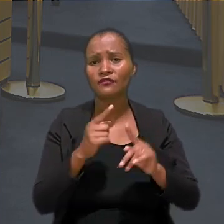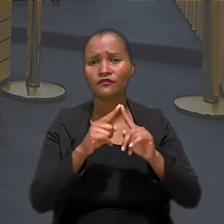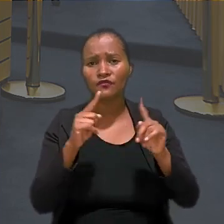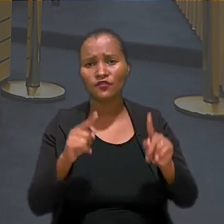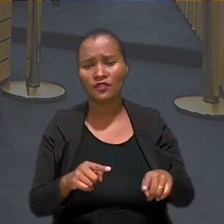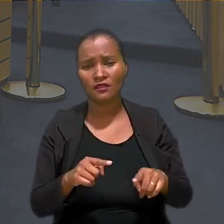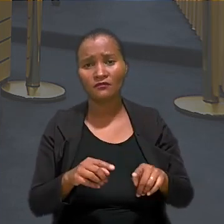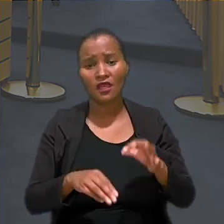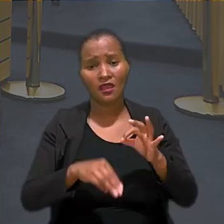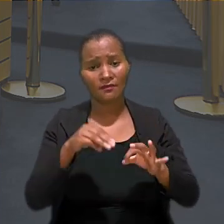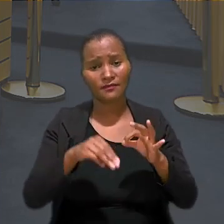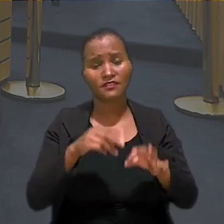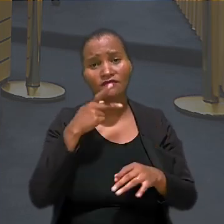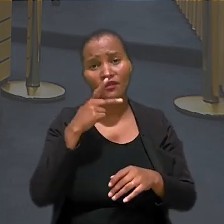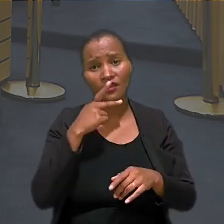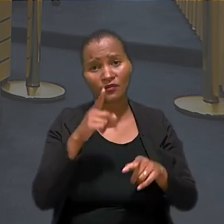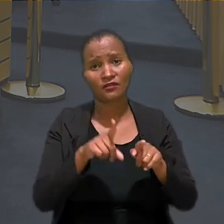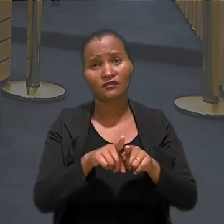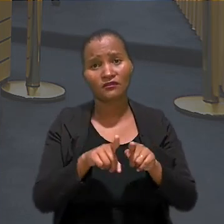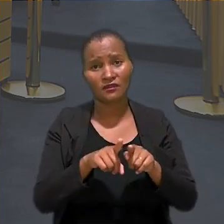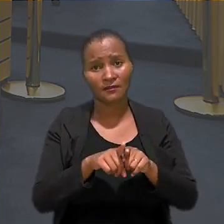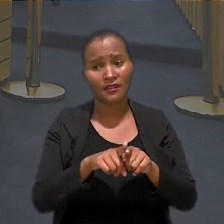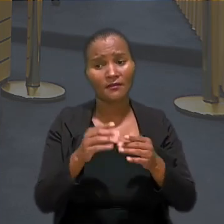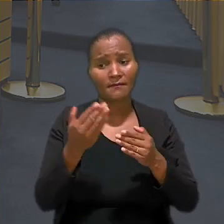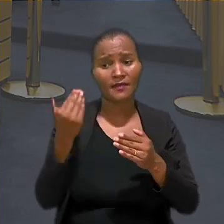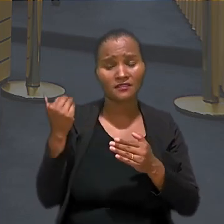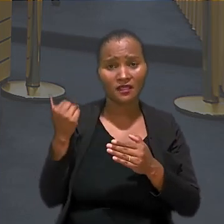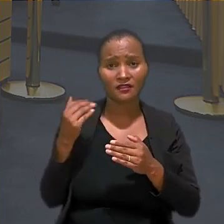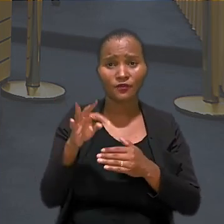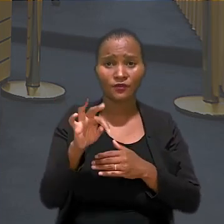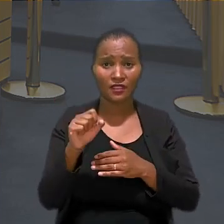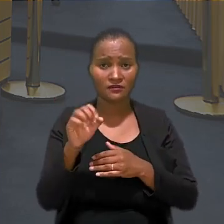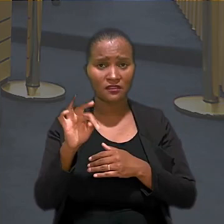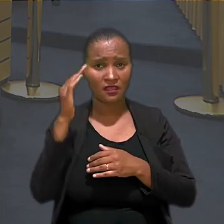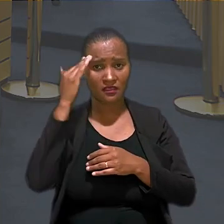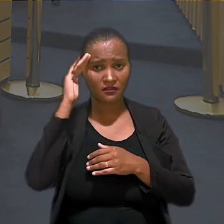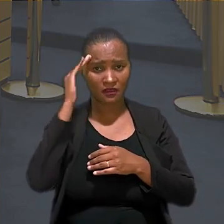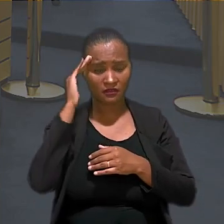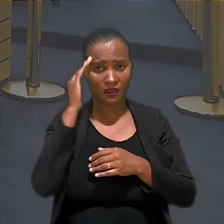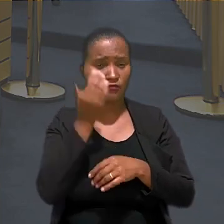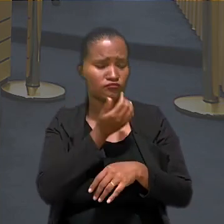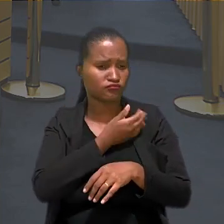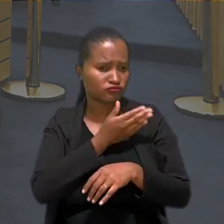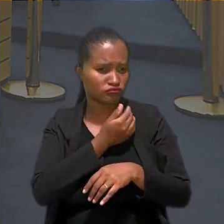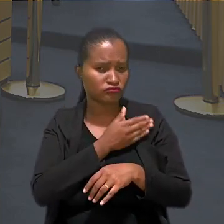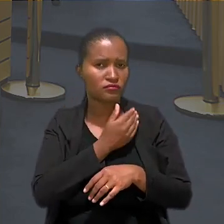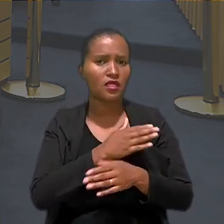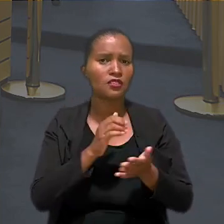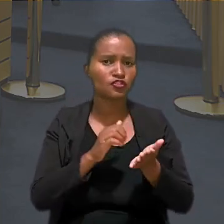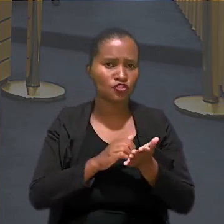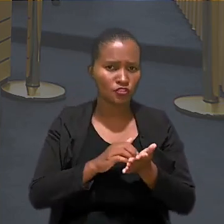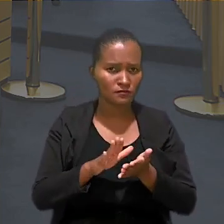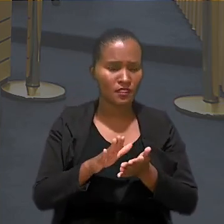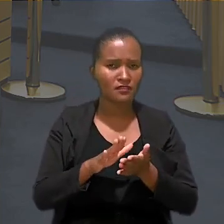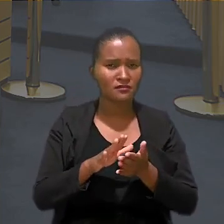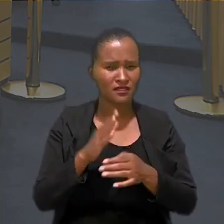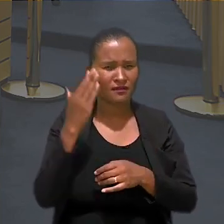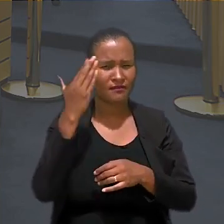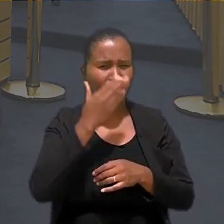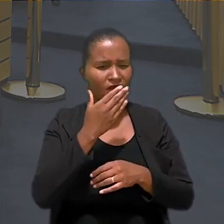empregado. A ministra apontou ainda que, em situações anteriores, o TST considerou discriminatória a dispensa